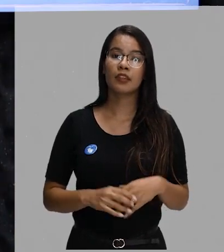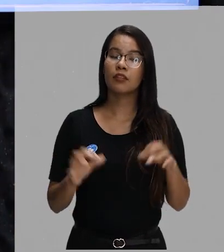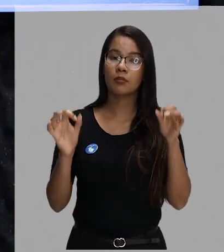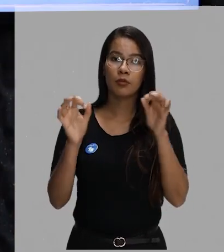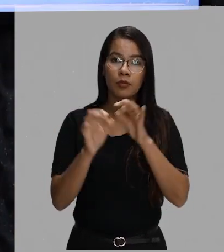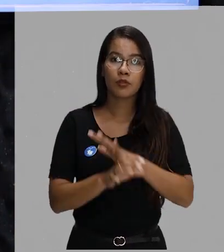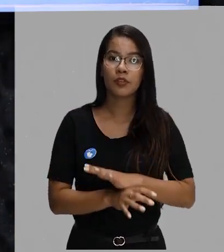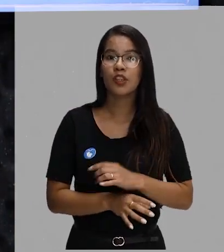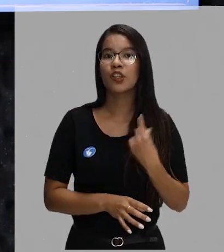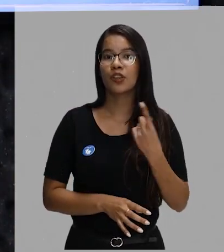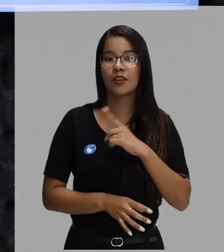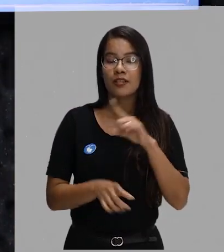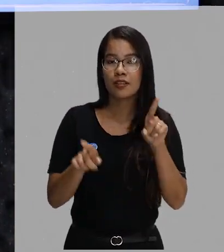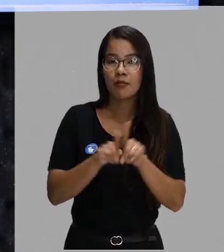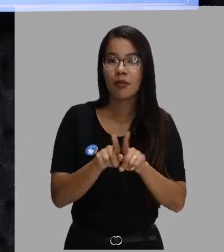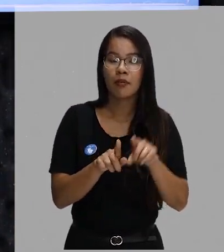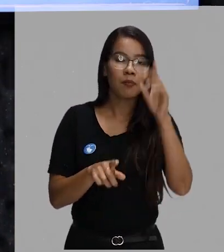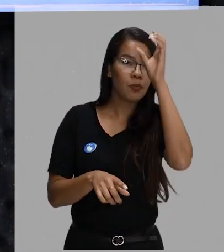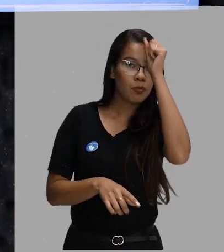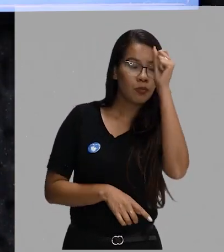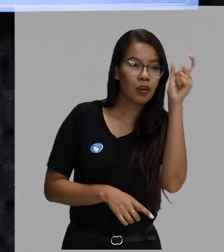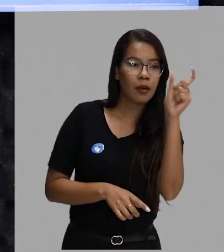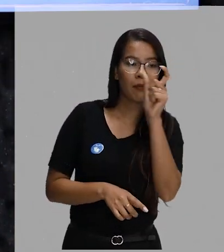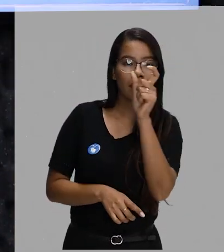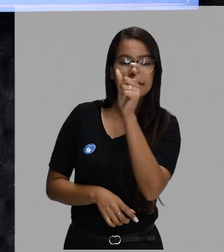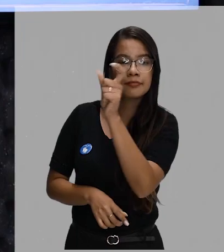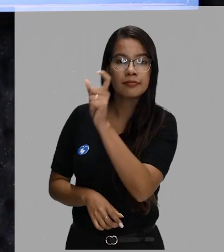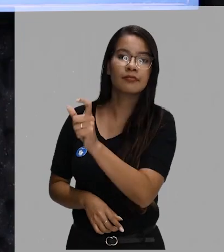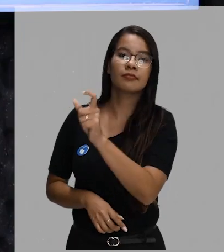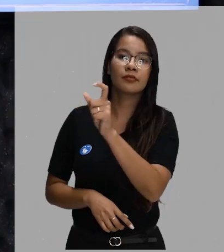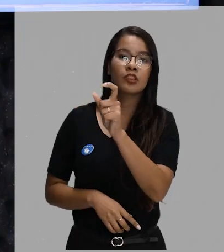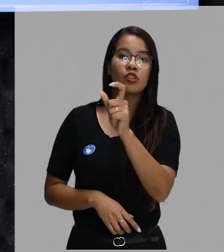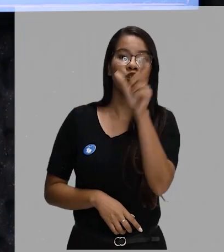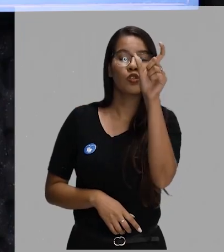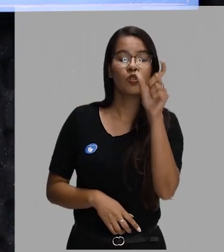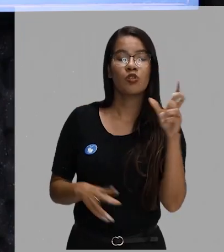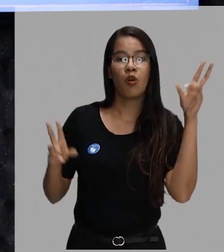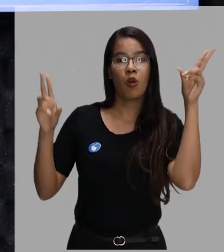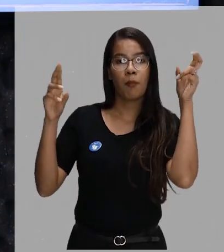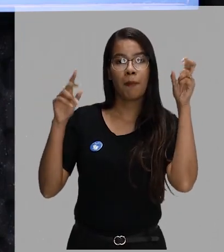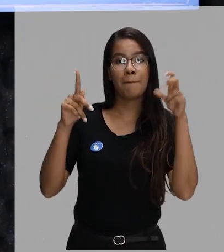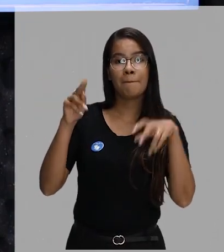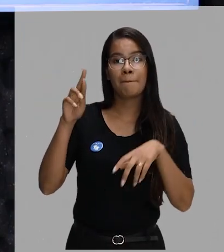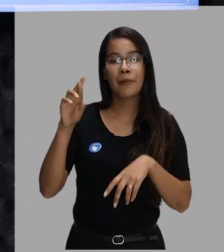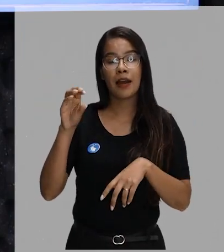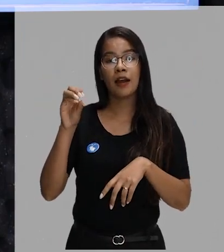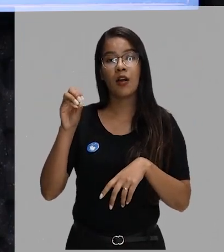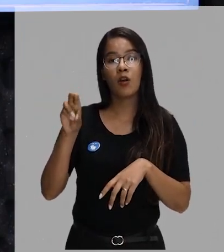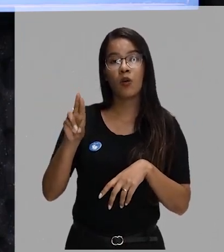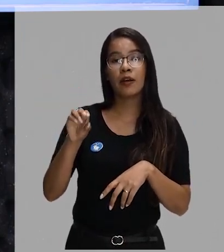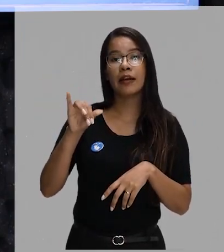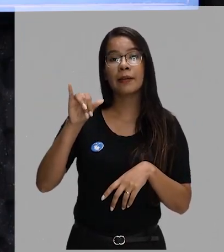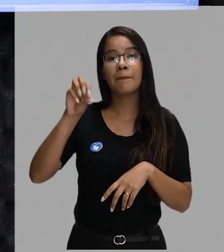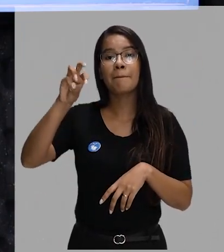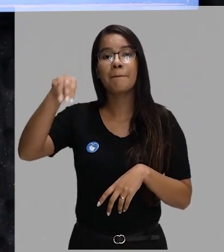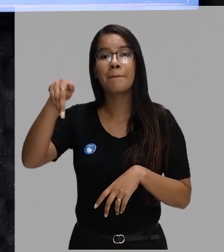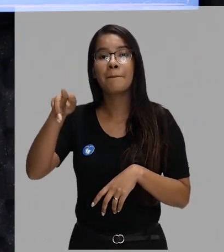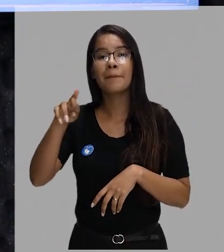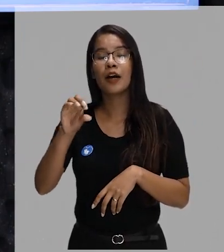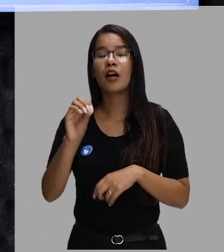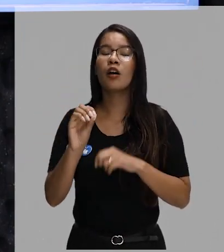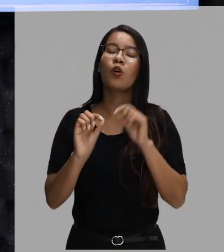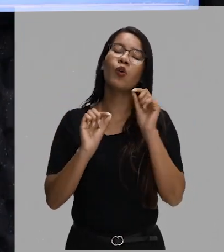por fim, vimos a classificação em relação à função ser par e a função ser ímpar. Tá? Qual é o critério, o que tem